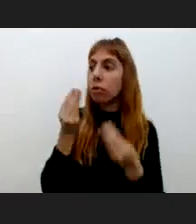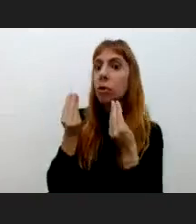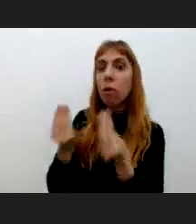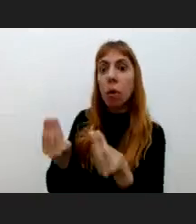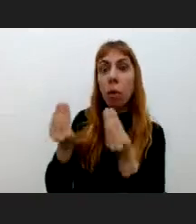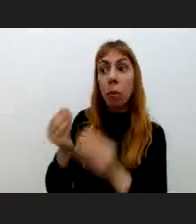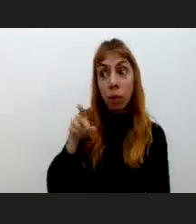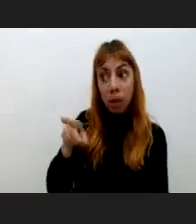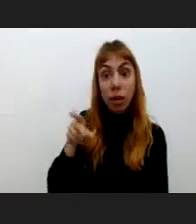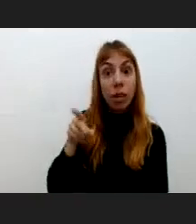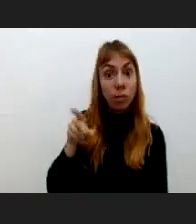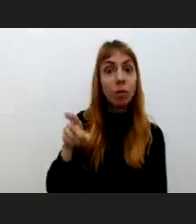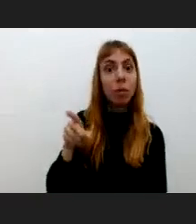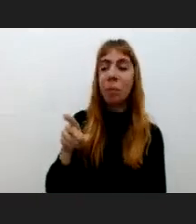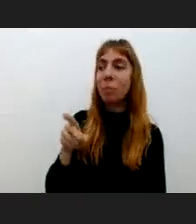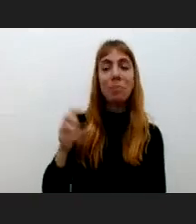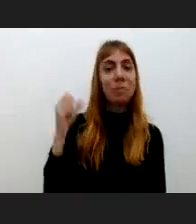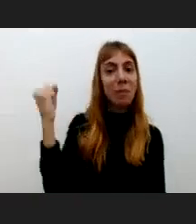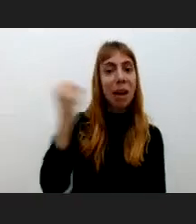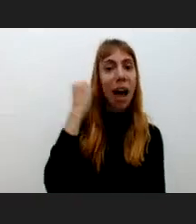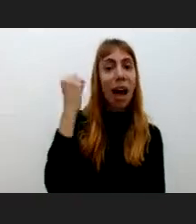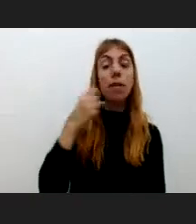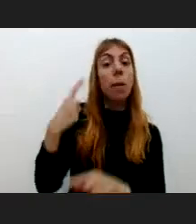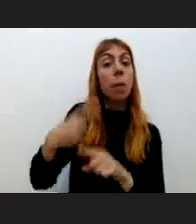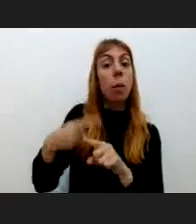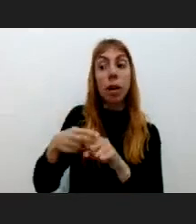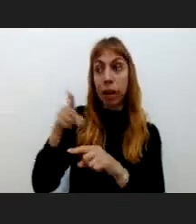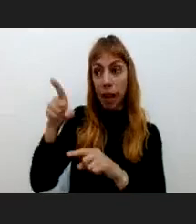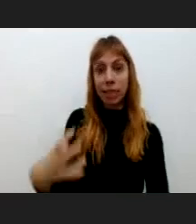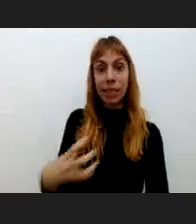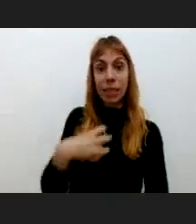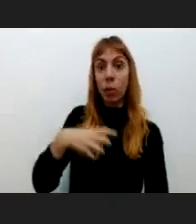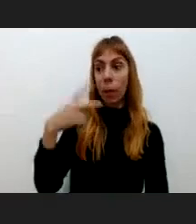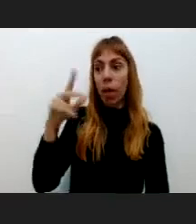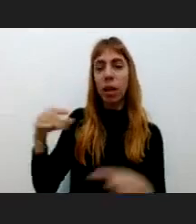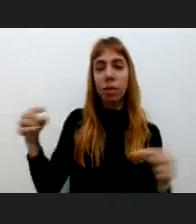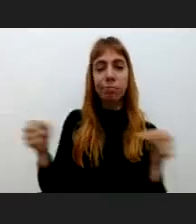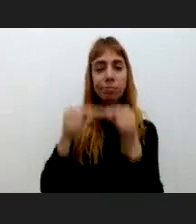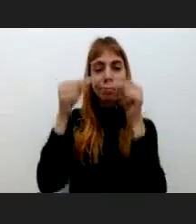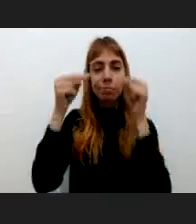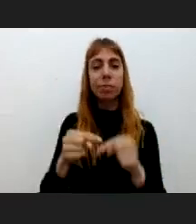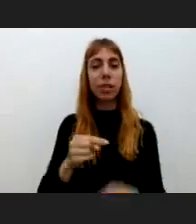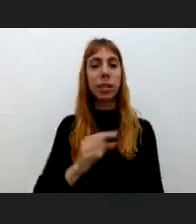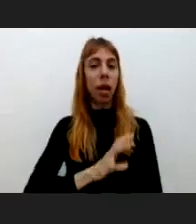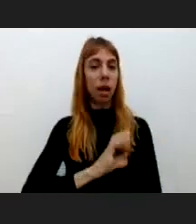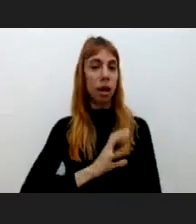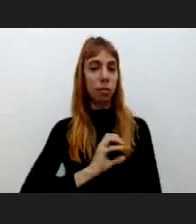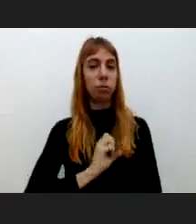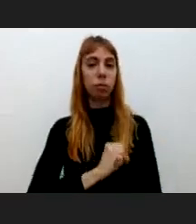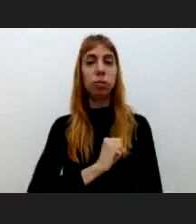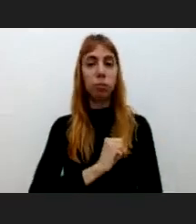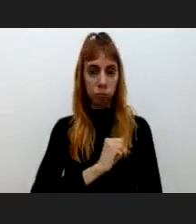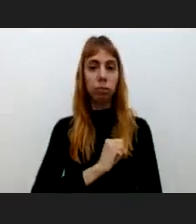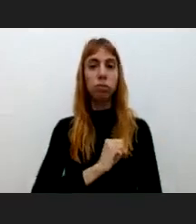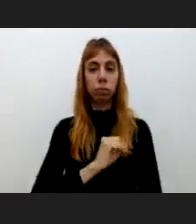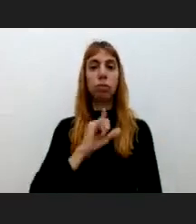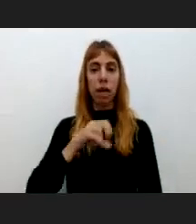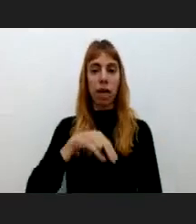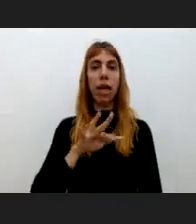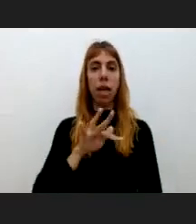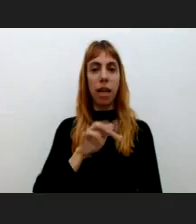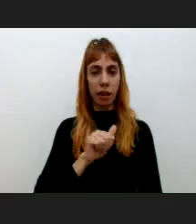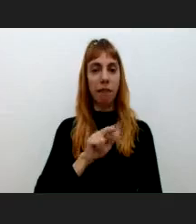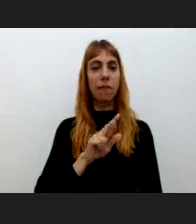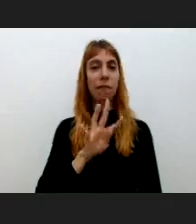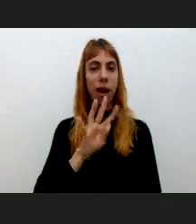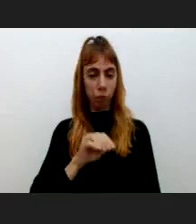primeiras horas, principalmente nas primeiras 6 horas, é o melhor resultado do tratamento, porque a gente consegue,